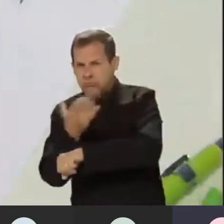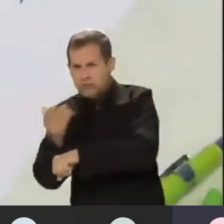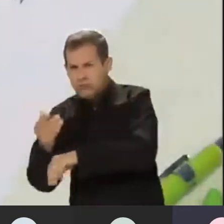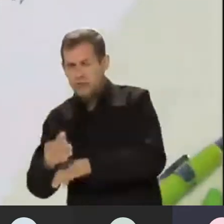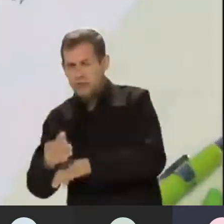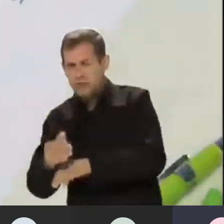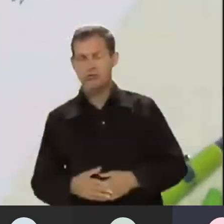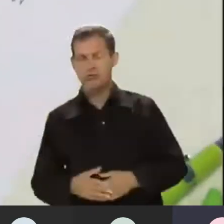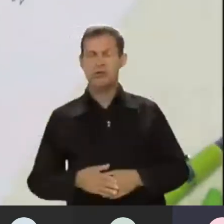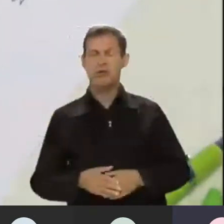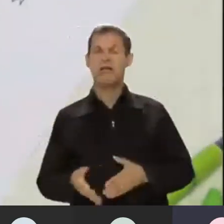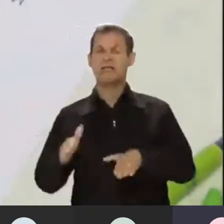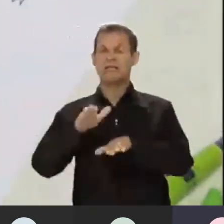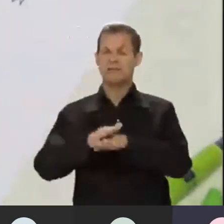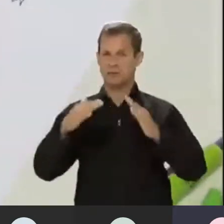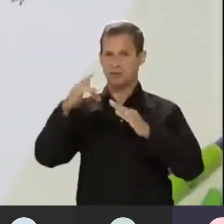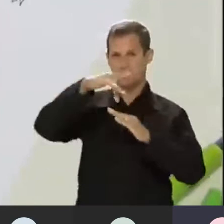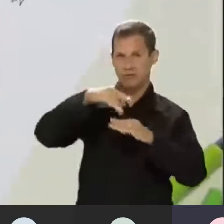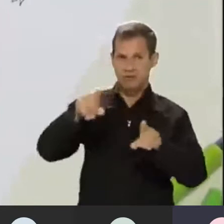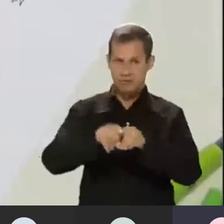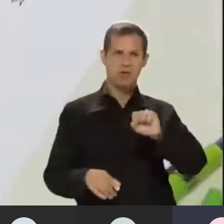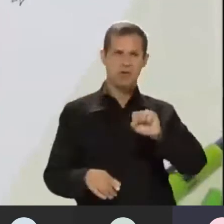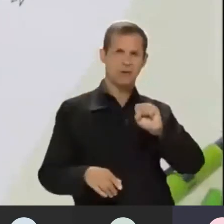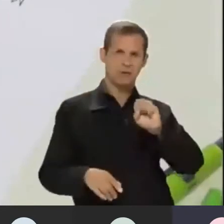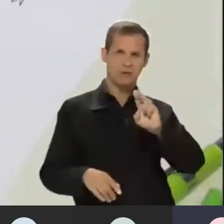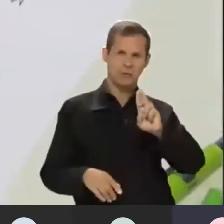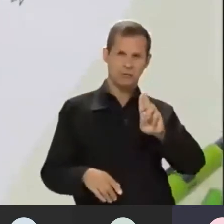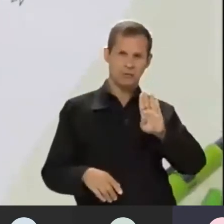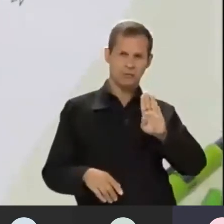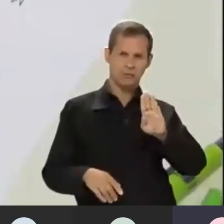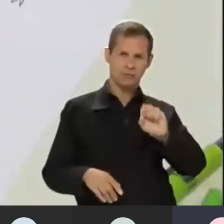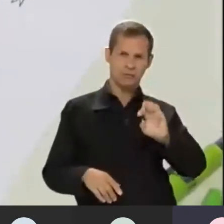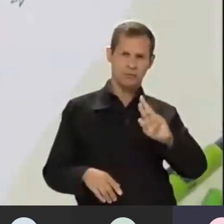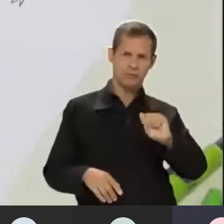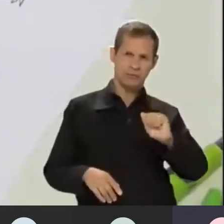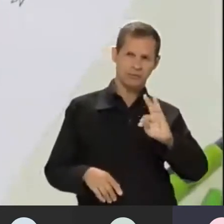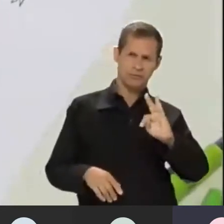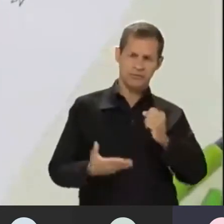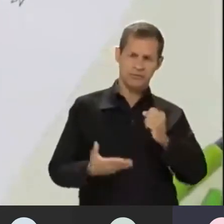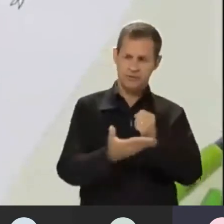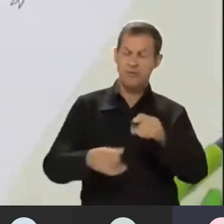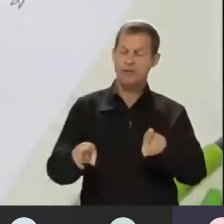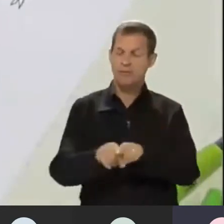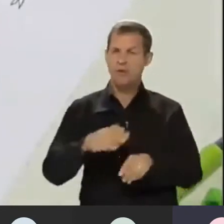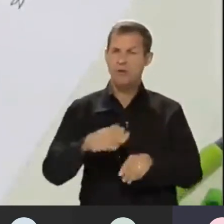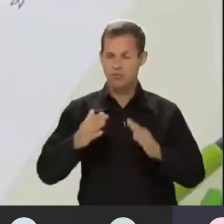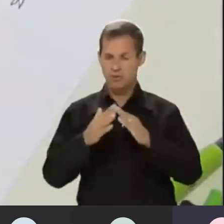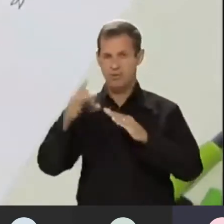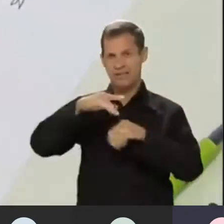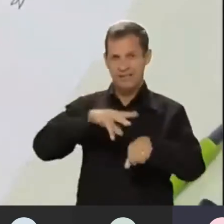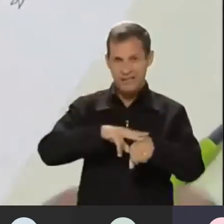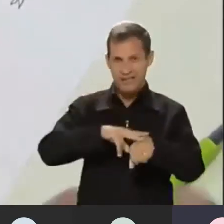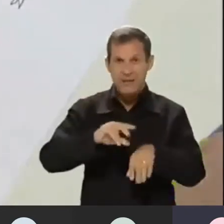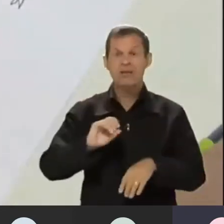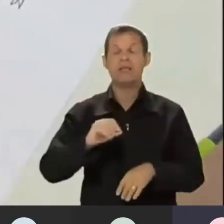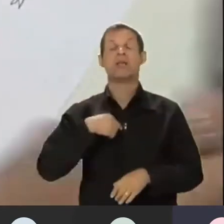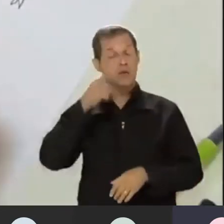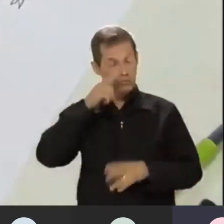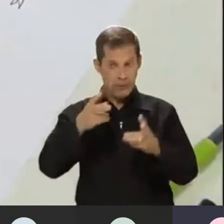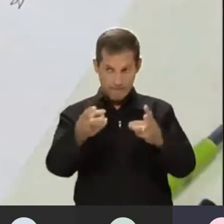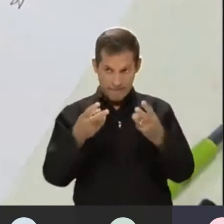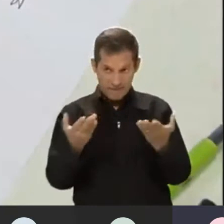telhado, tenho também um substrato, né, que vai ser a base desse meu telhado verde. E o que